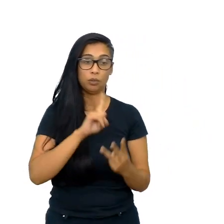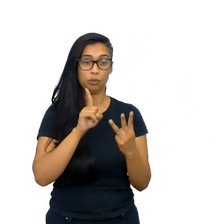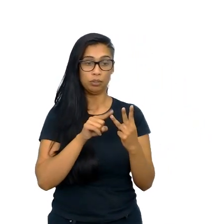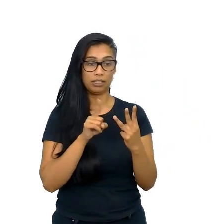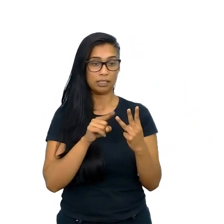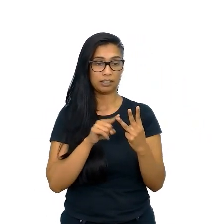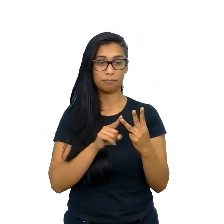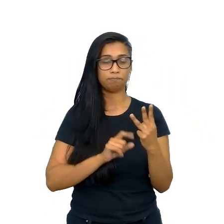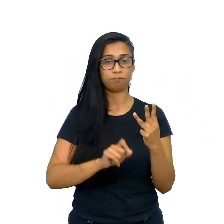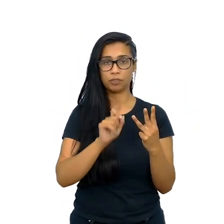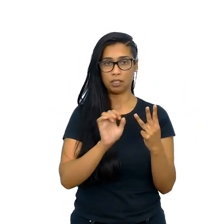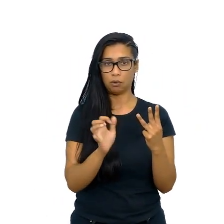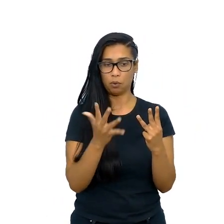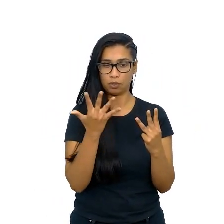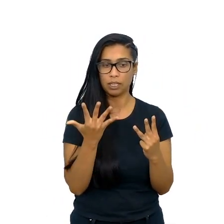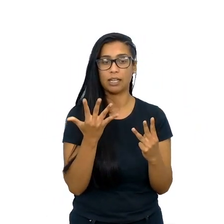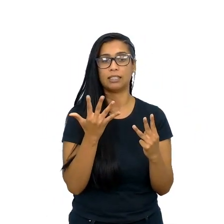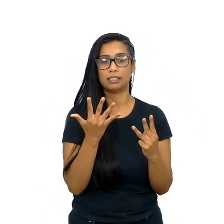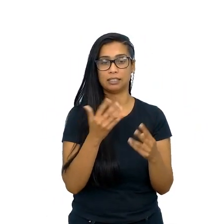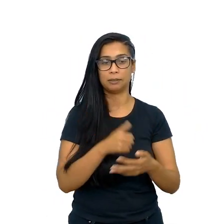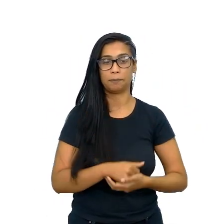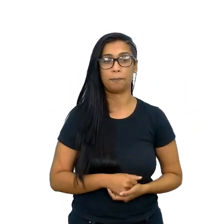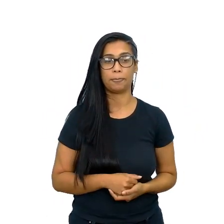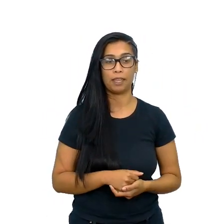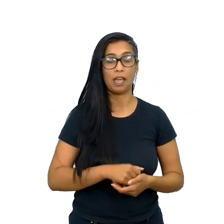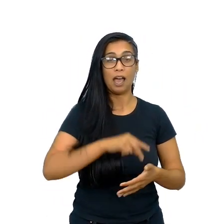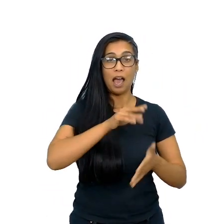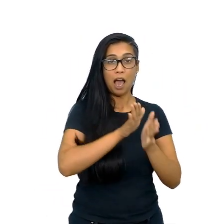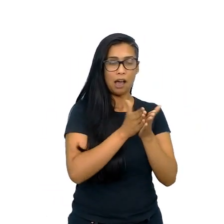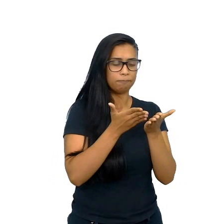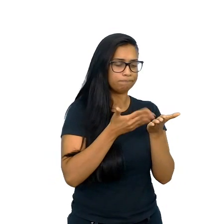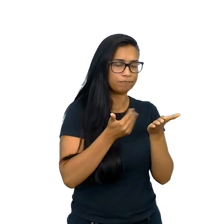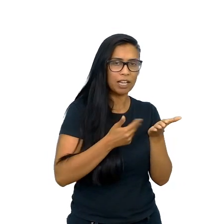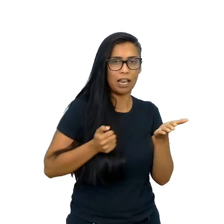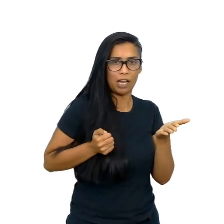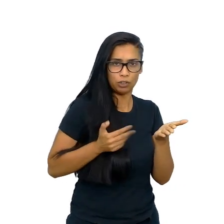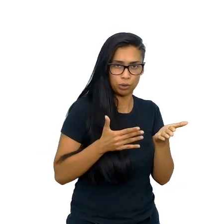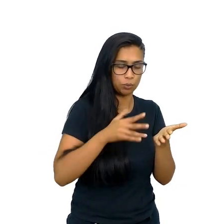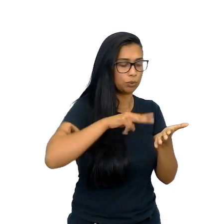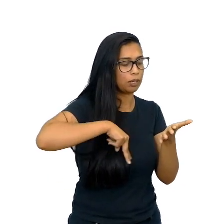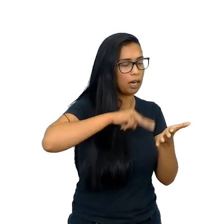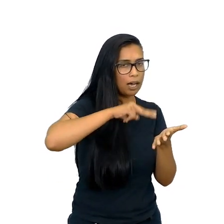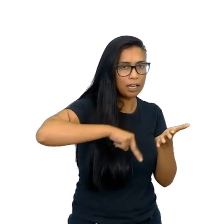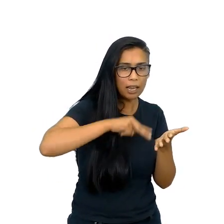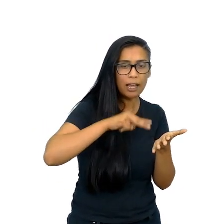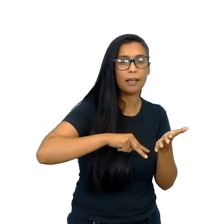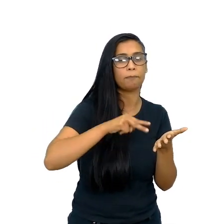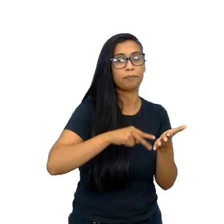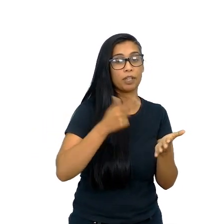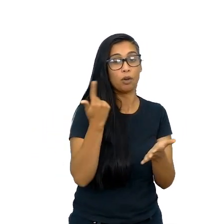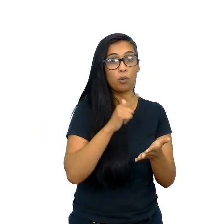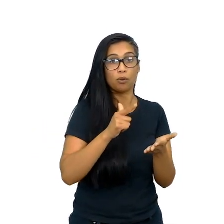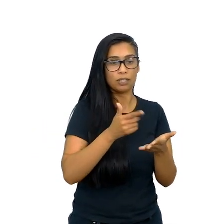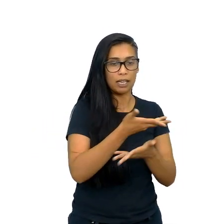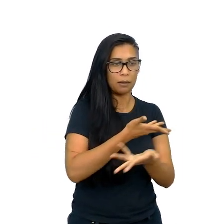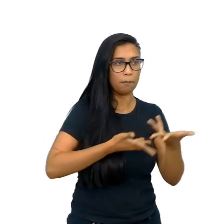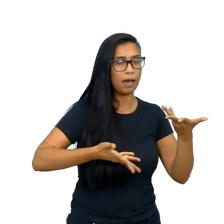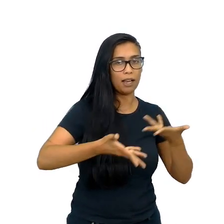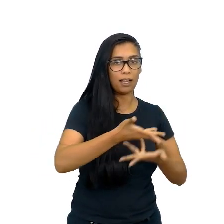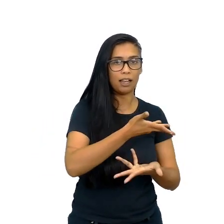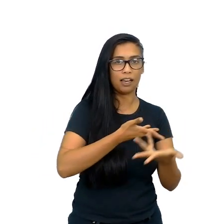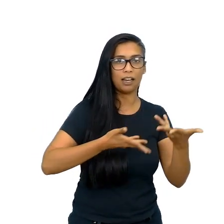momento, o ato de ler ancora-se na interatividade, é o que nós estamos vivendo no momento, entre o leitor e autor,